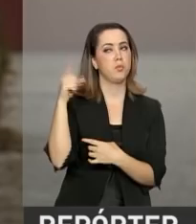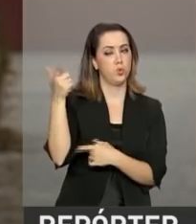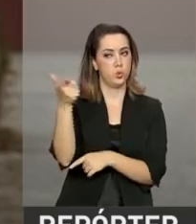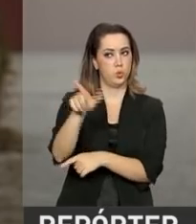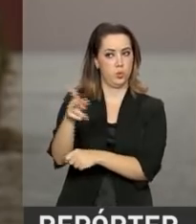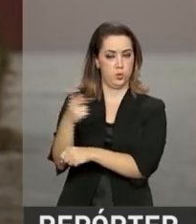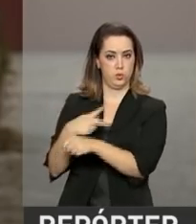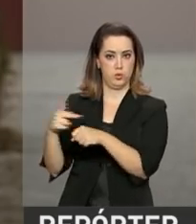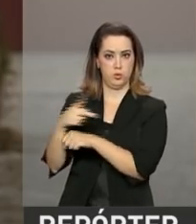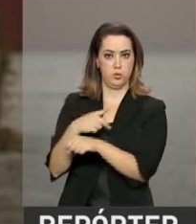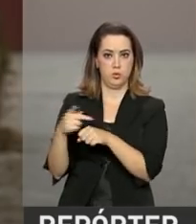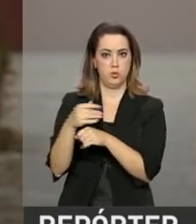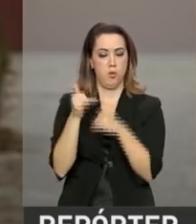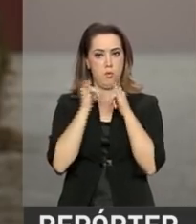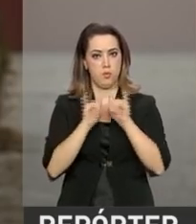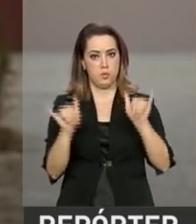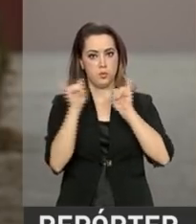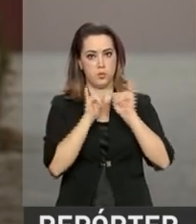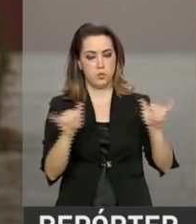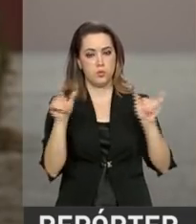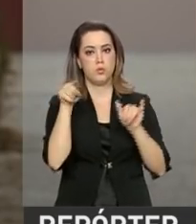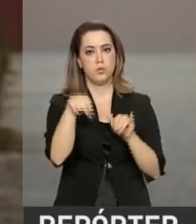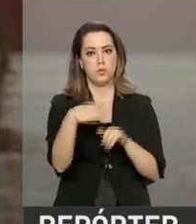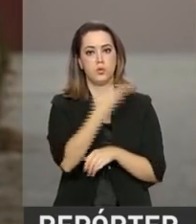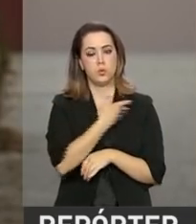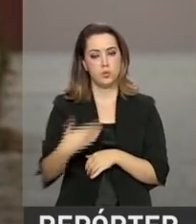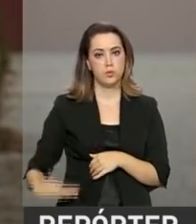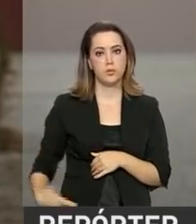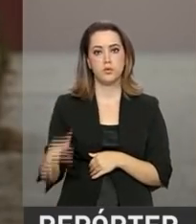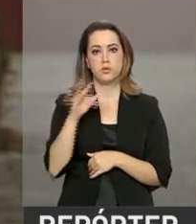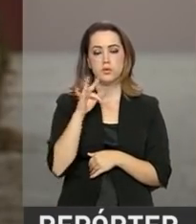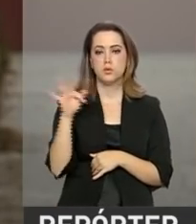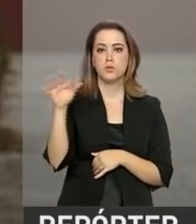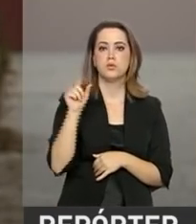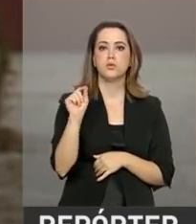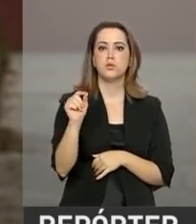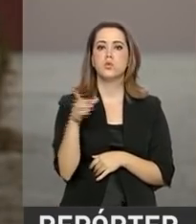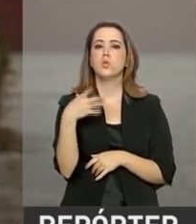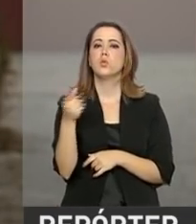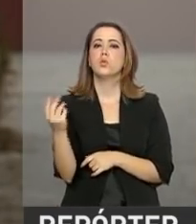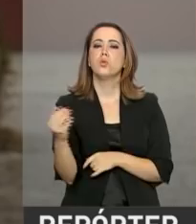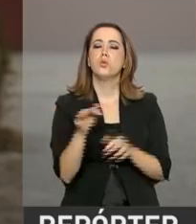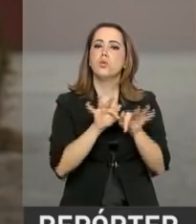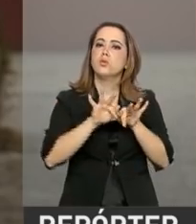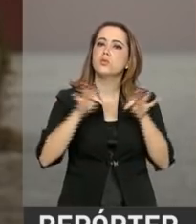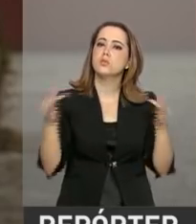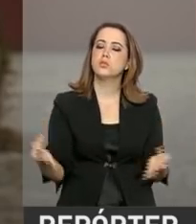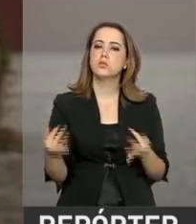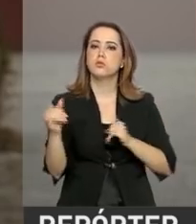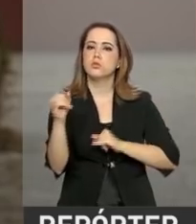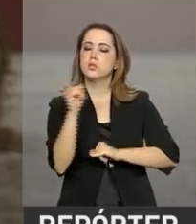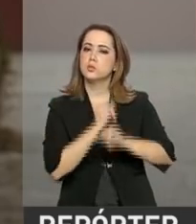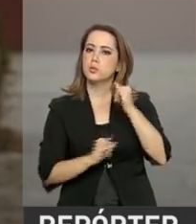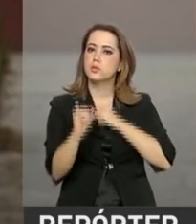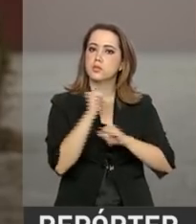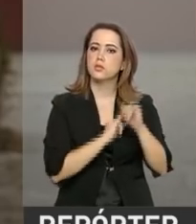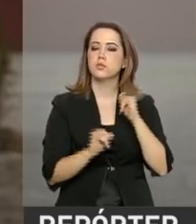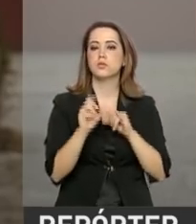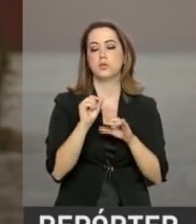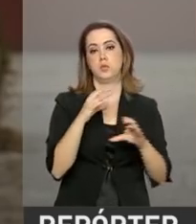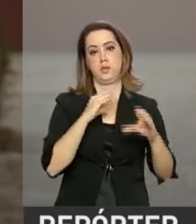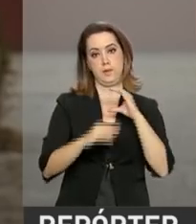emissão dos alertas é centralizada no governo federal o que simplifica o fluxo de informações e facilita a resposta aos